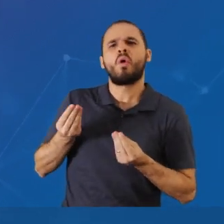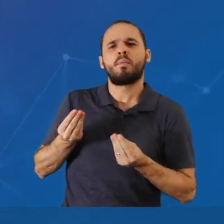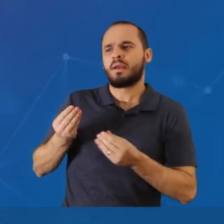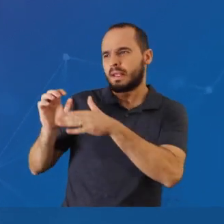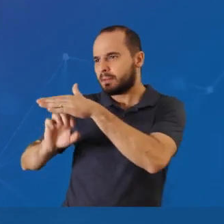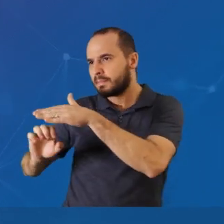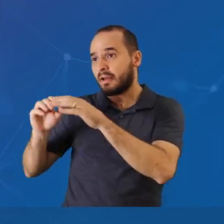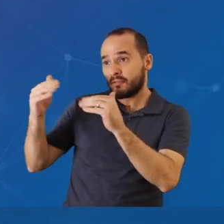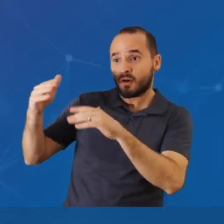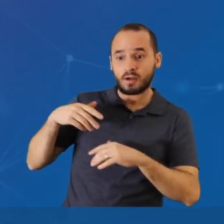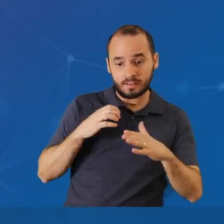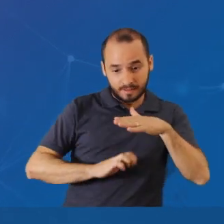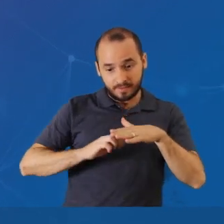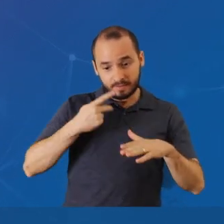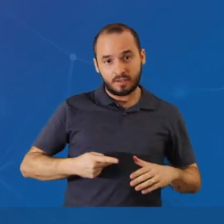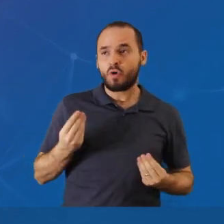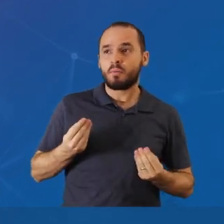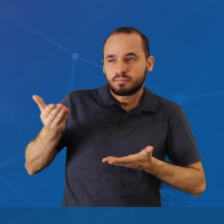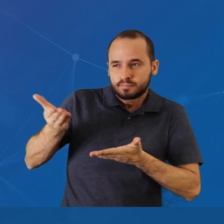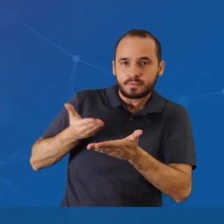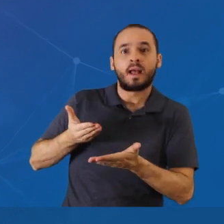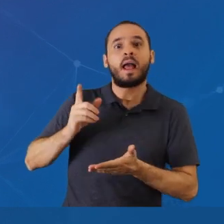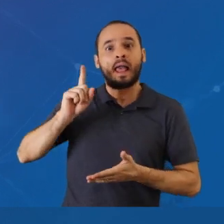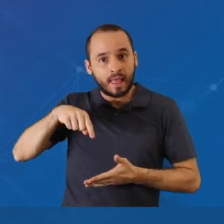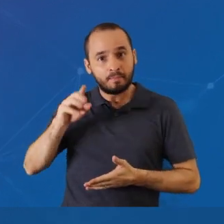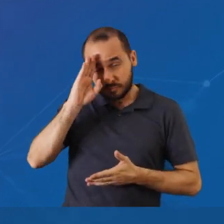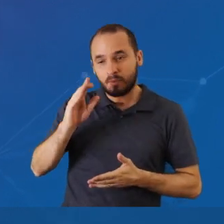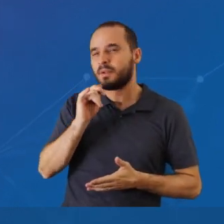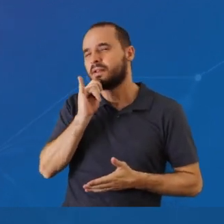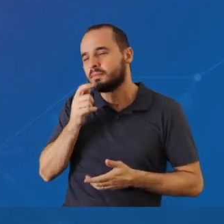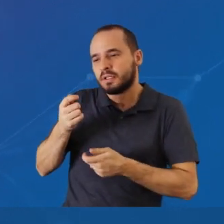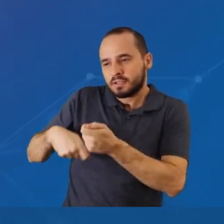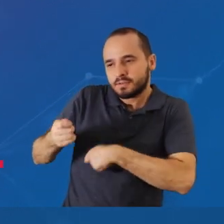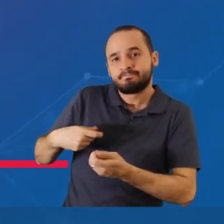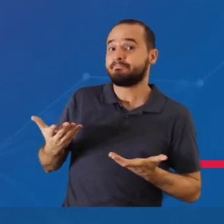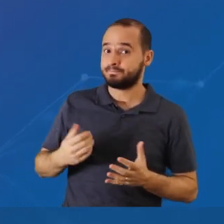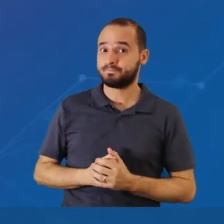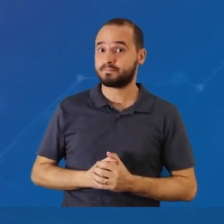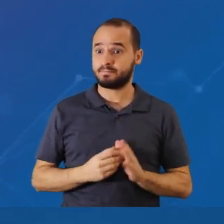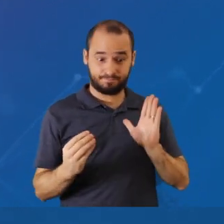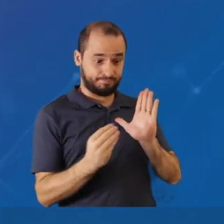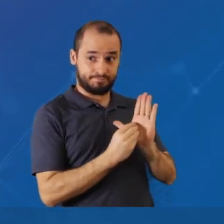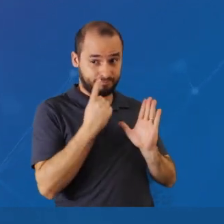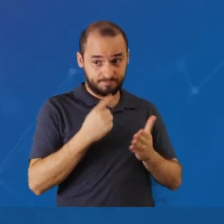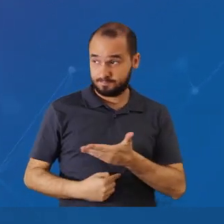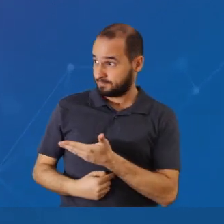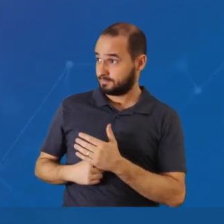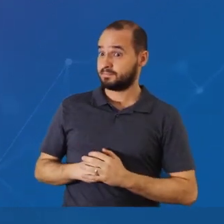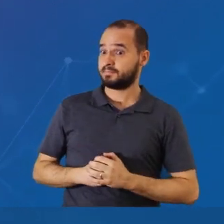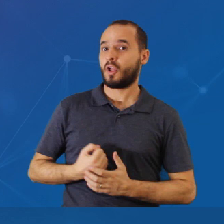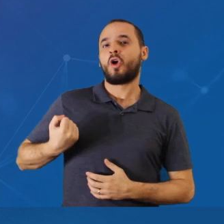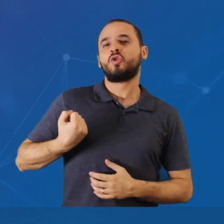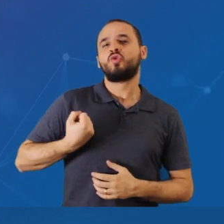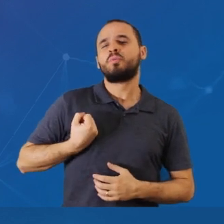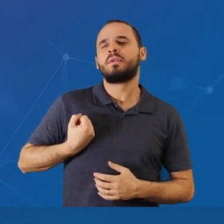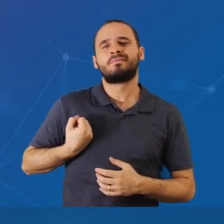Relação Comercial como exemplo. Aí, você precisa fazer a identificação da operação. É só informar o número da fatura, da nota